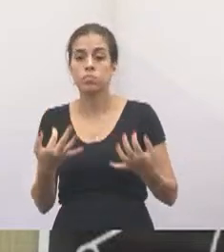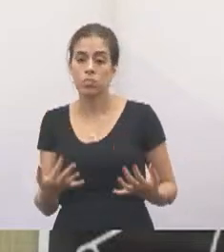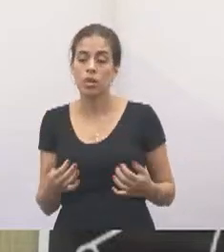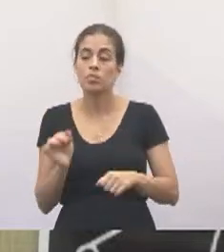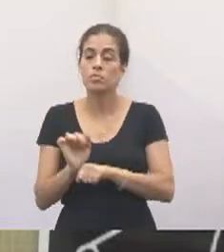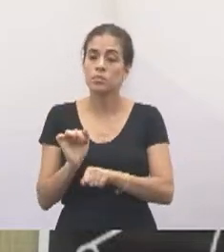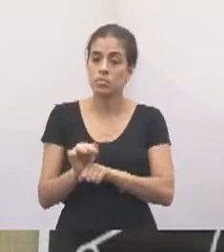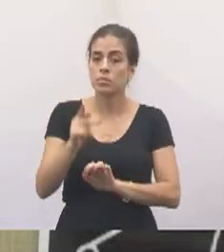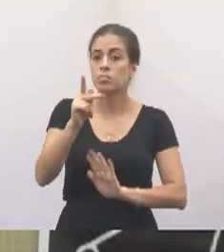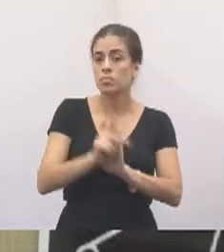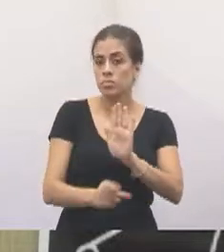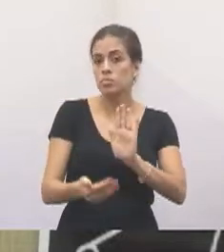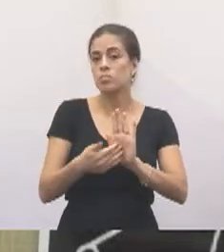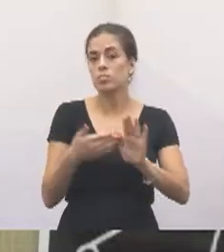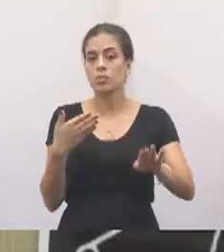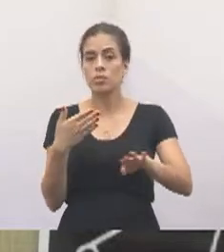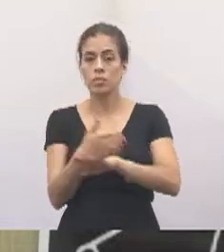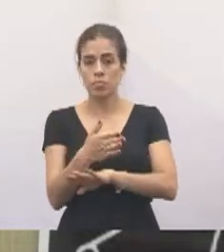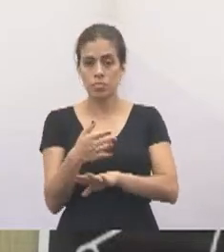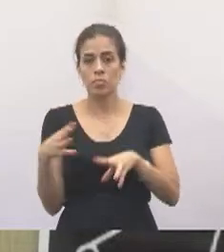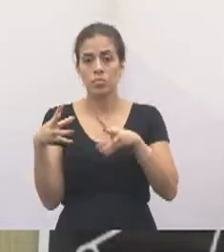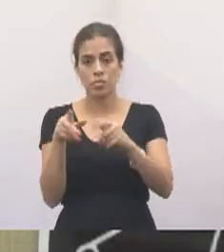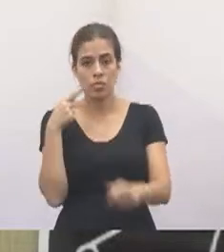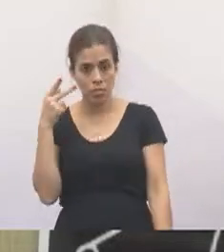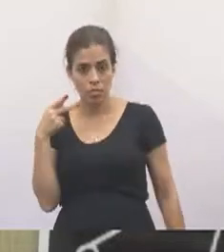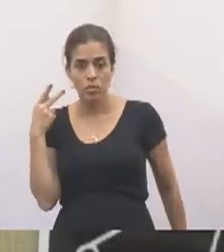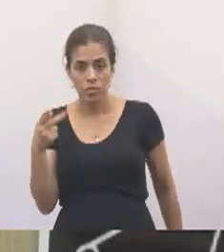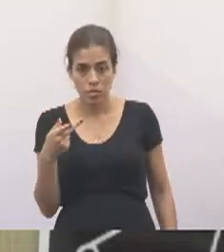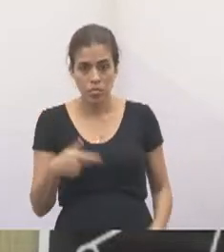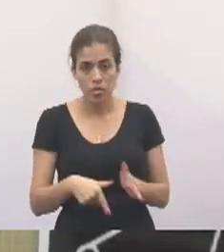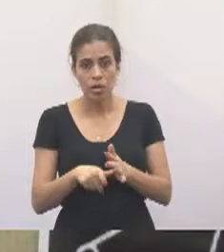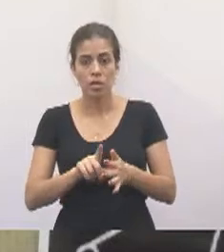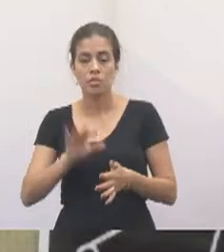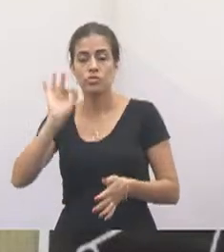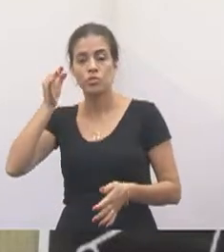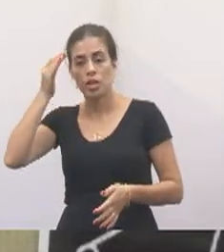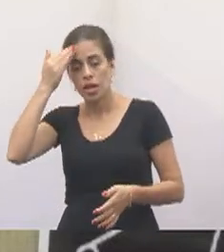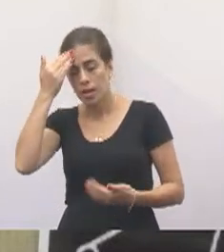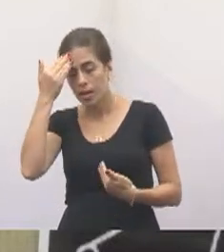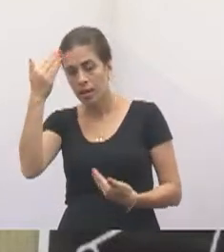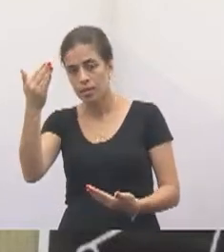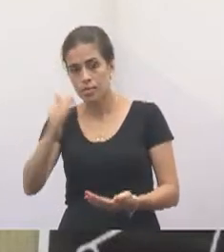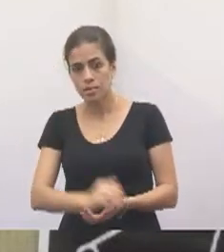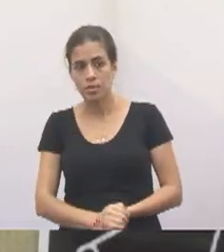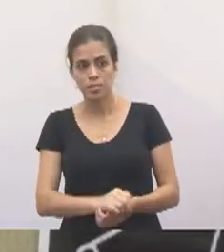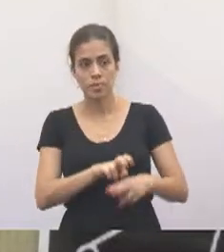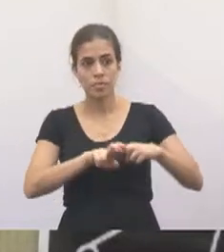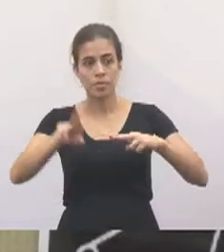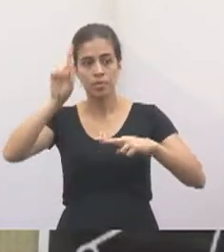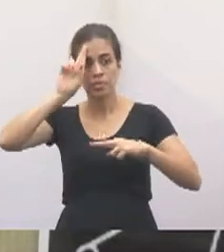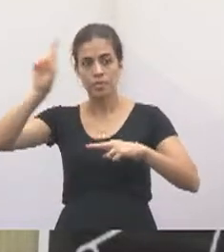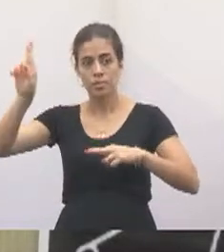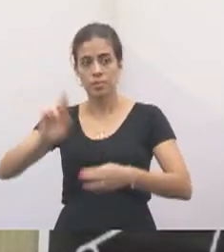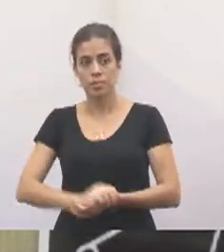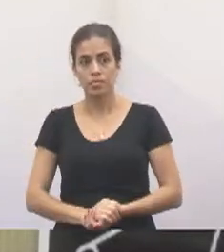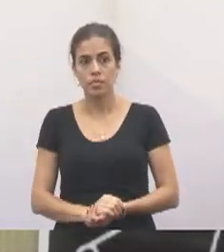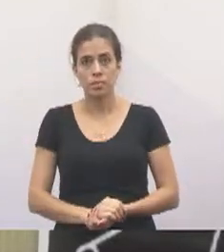que o presente projeto mereça a aprovação dos Nobres pares pelo que antecipadamente agradecemos mesa